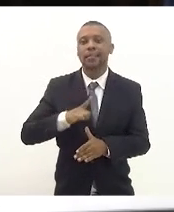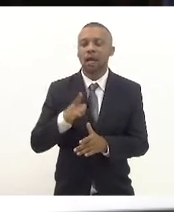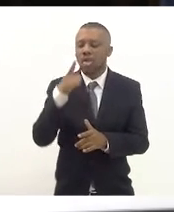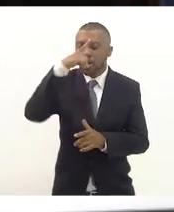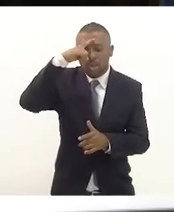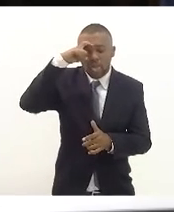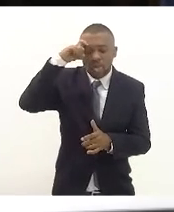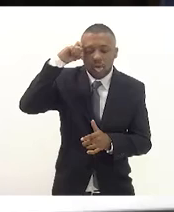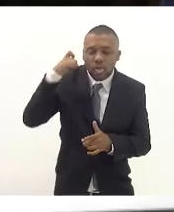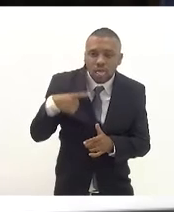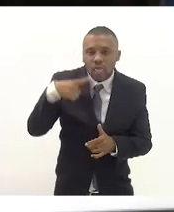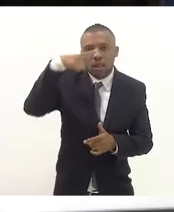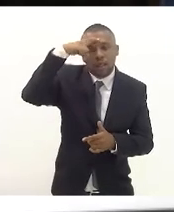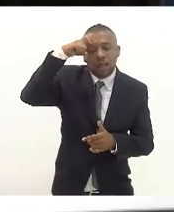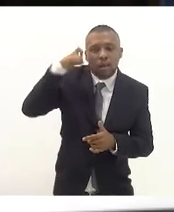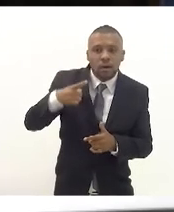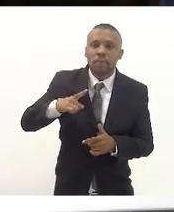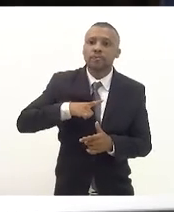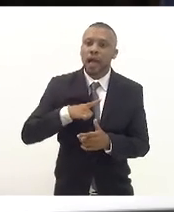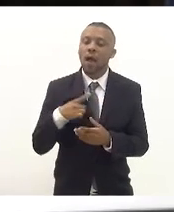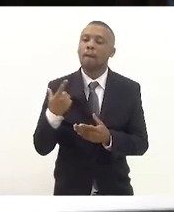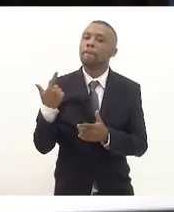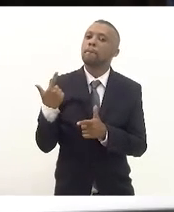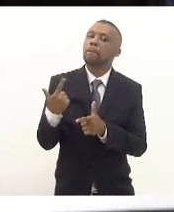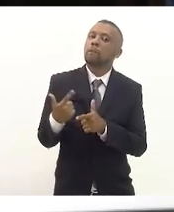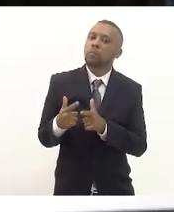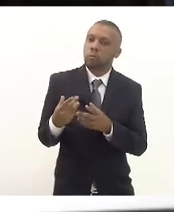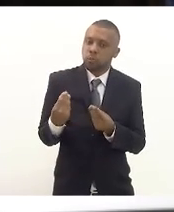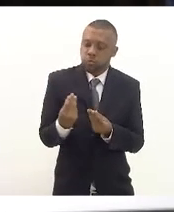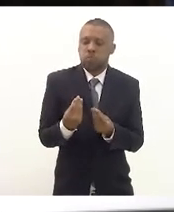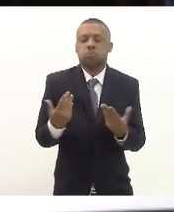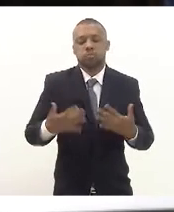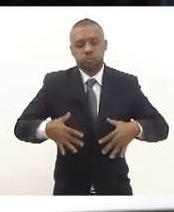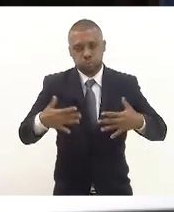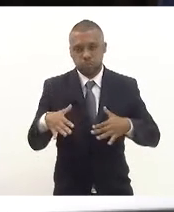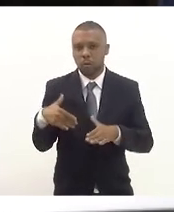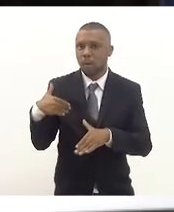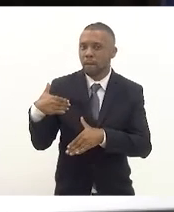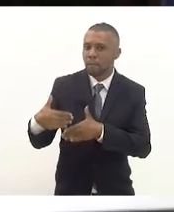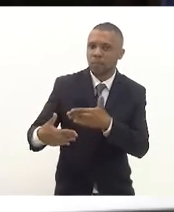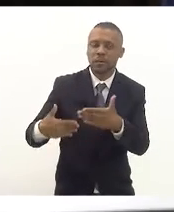um já passa ali por um processo de